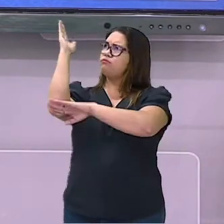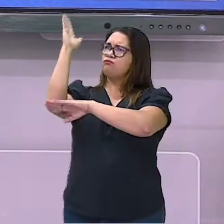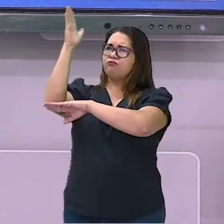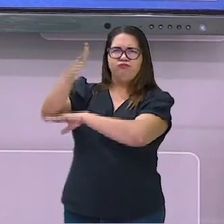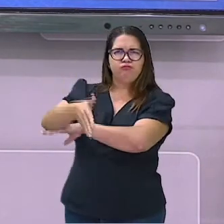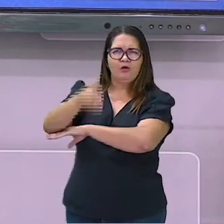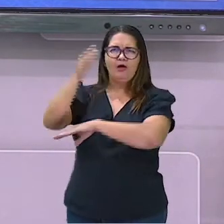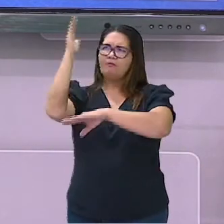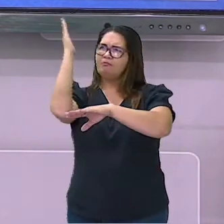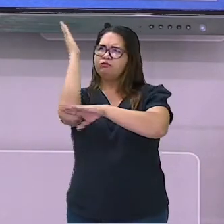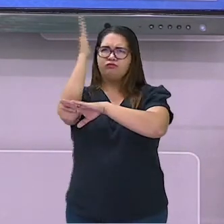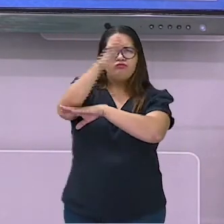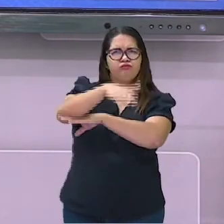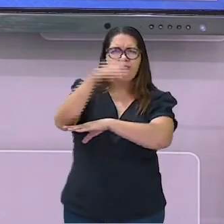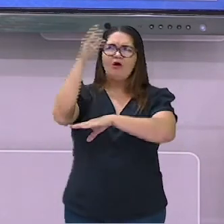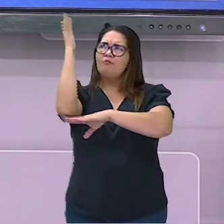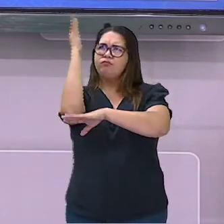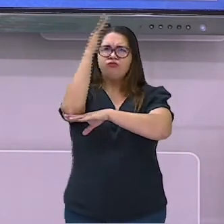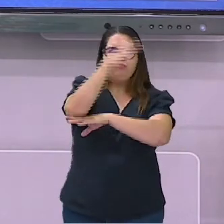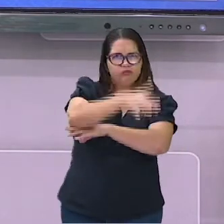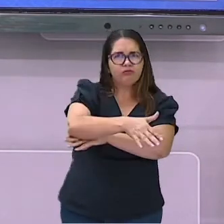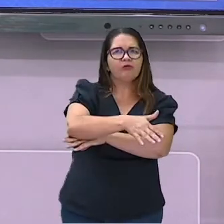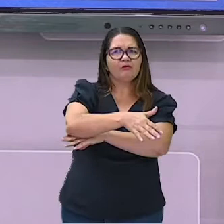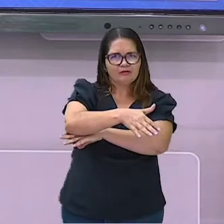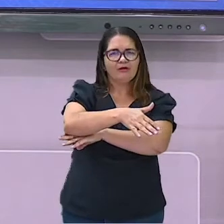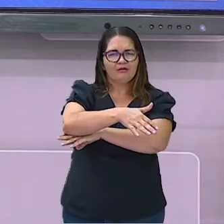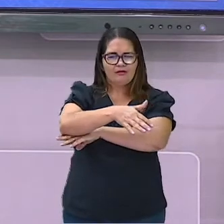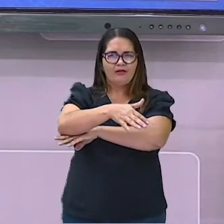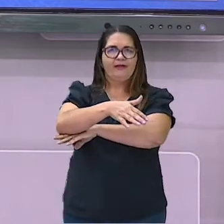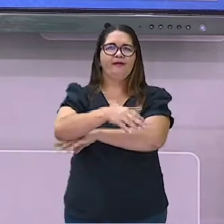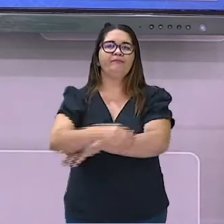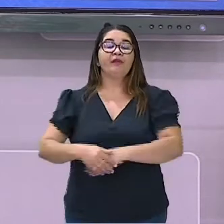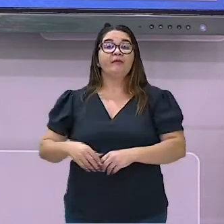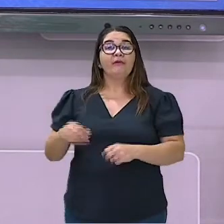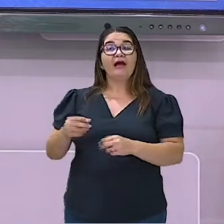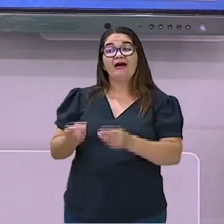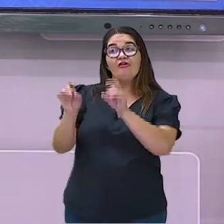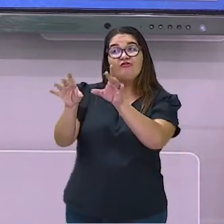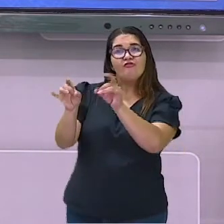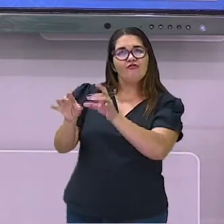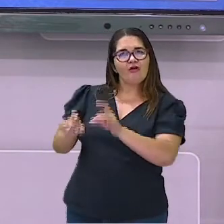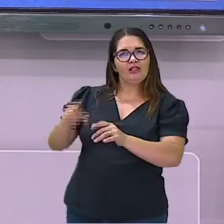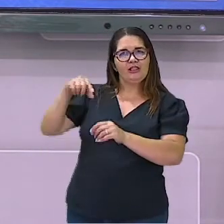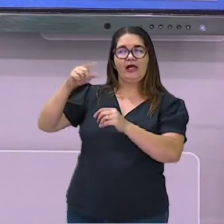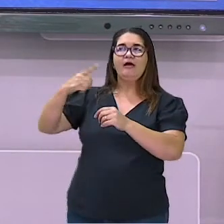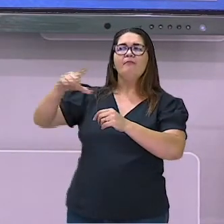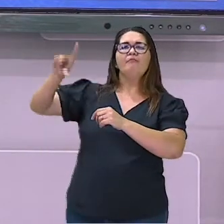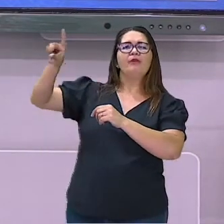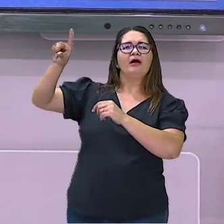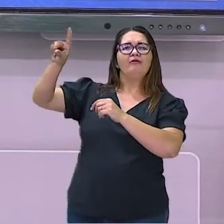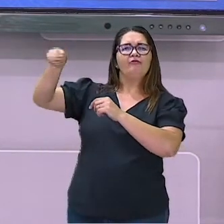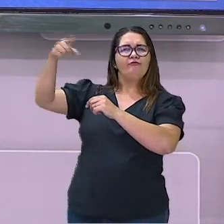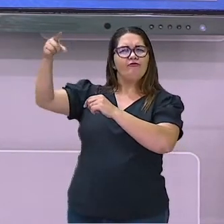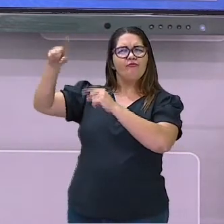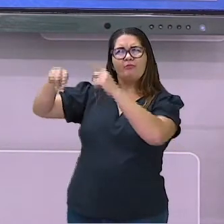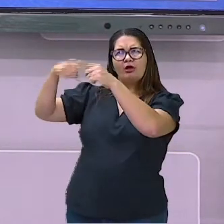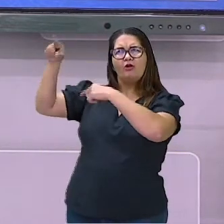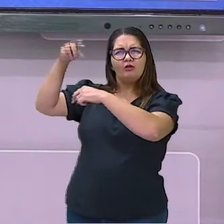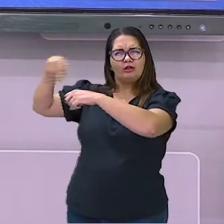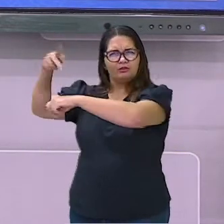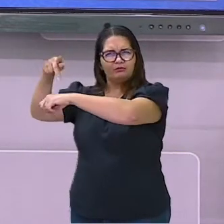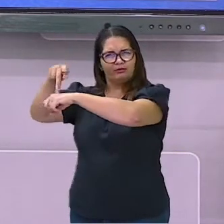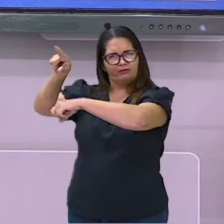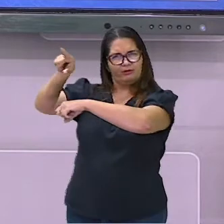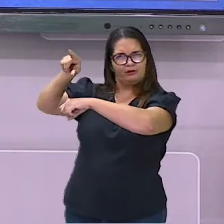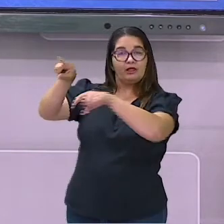Portugal que mandavam expedições para retirar a madeira do Brasil e levar para